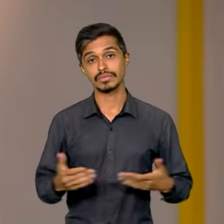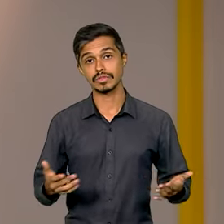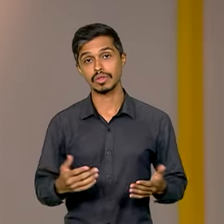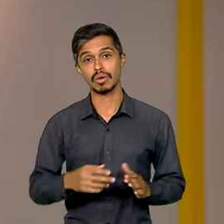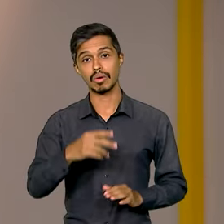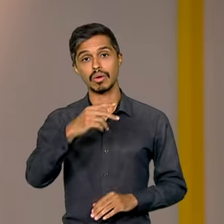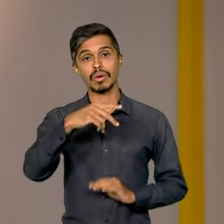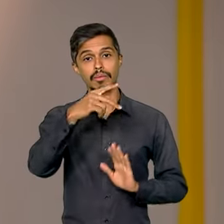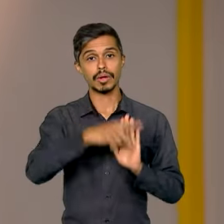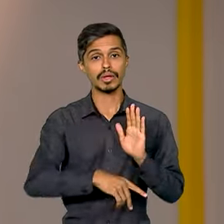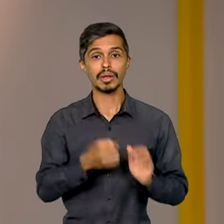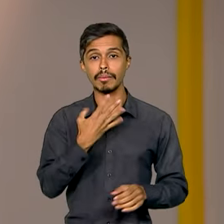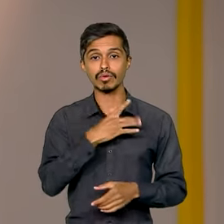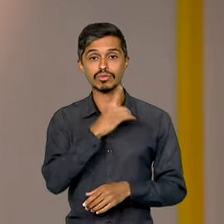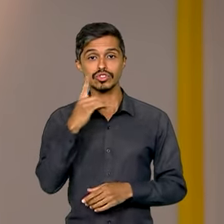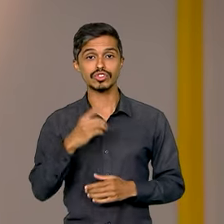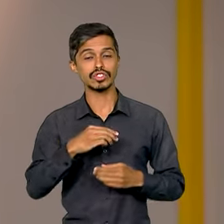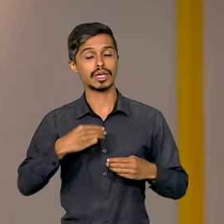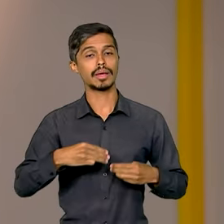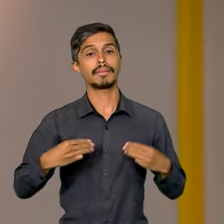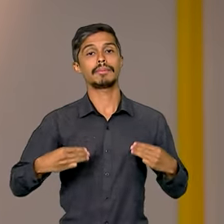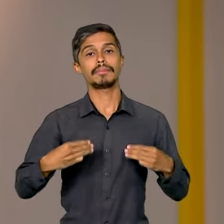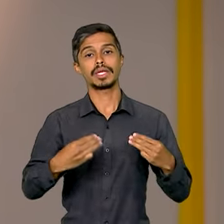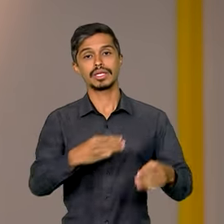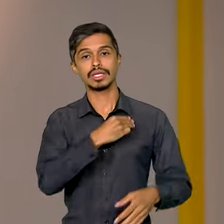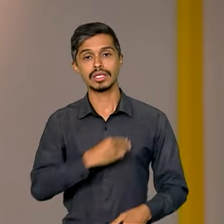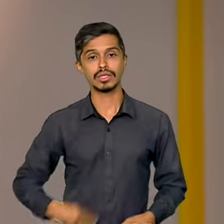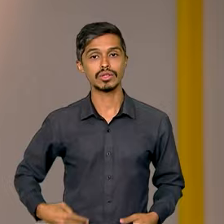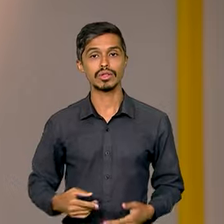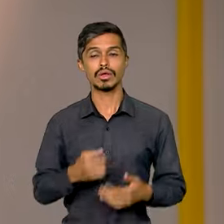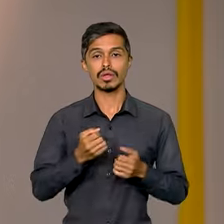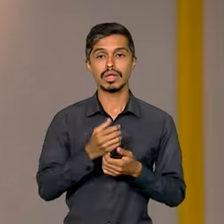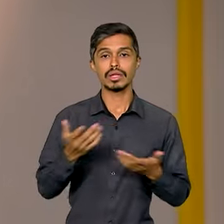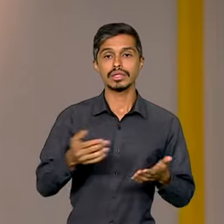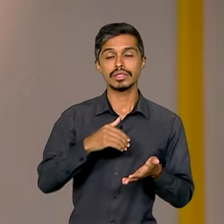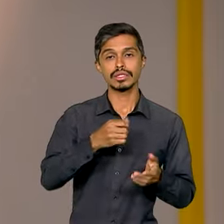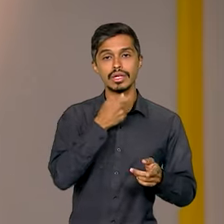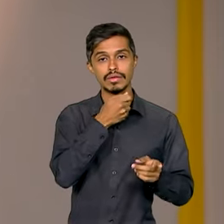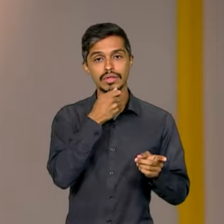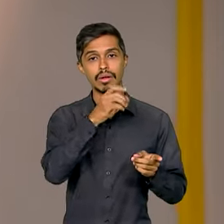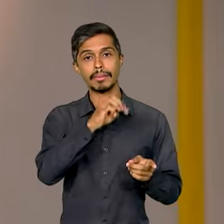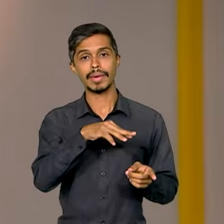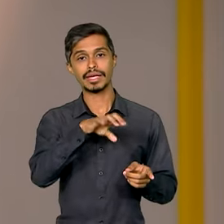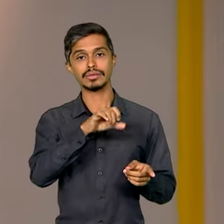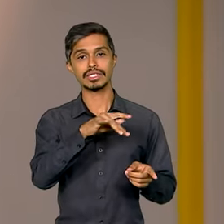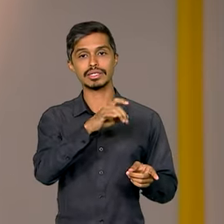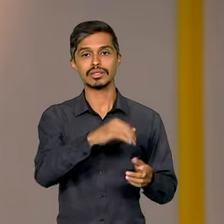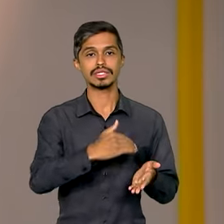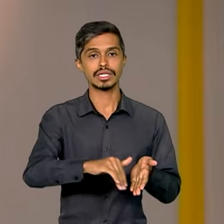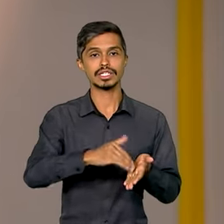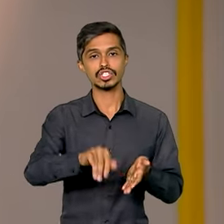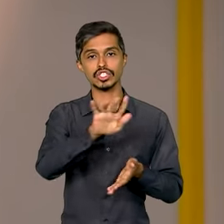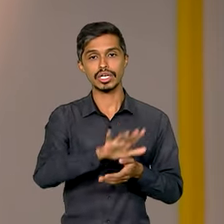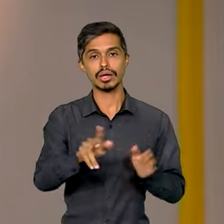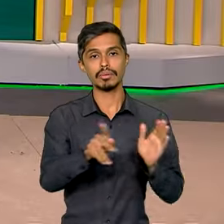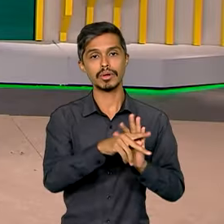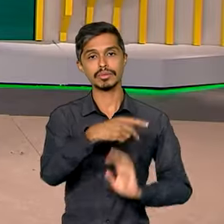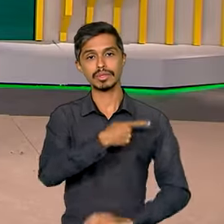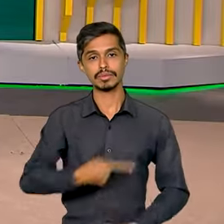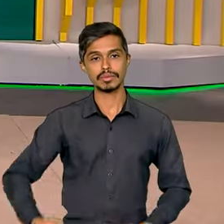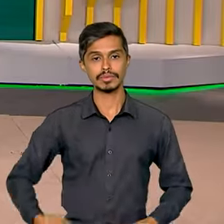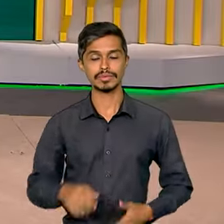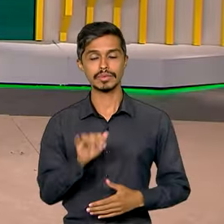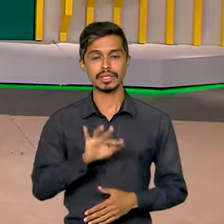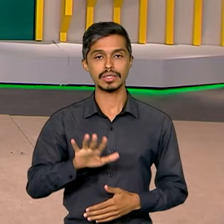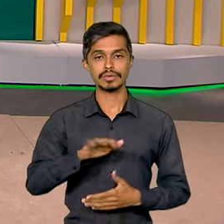O programa Bom Dia Ministro, que foi ao ar nesta quinta-feira, entrevistou Márcio Macedo, da Secretaria-Geral da Presidência da República.